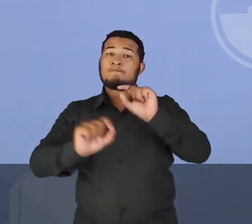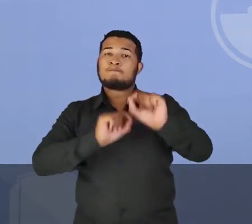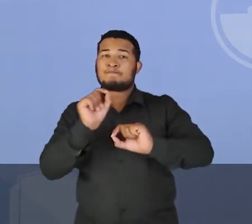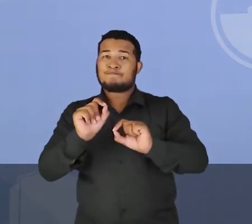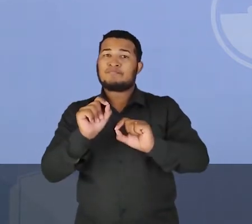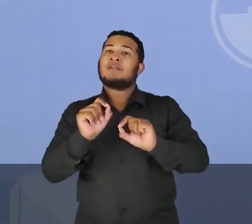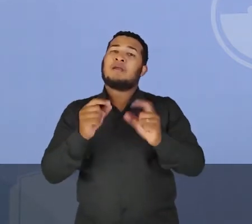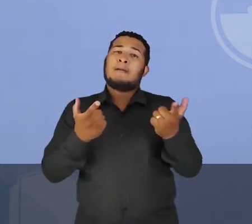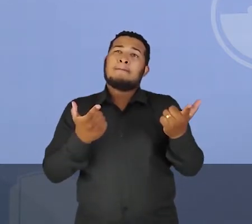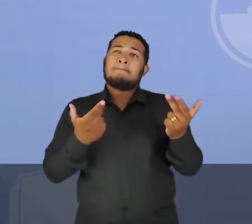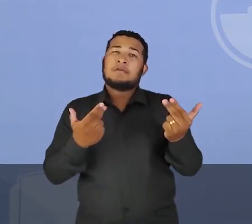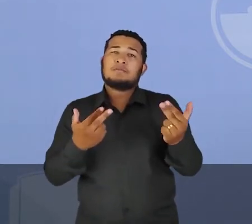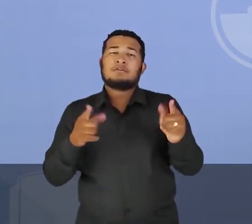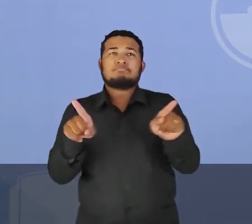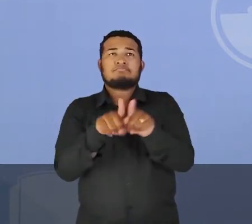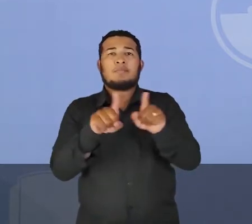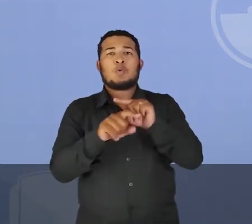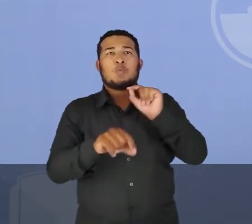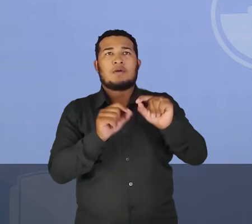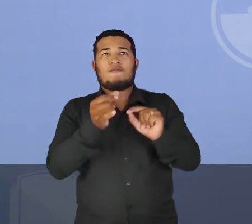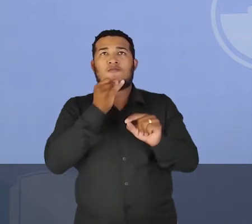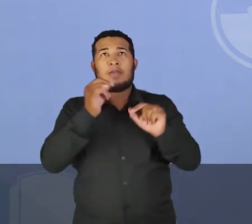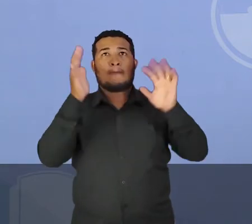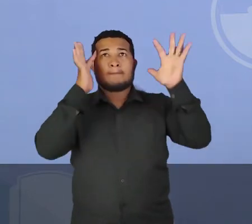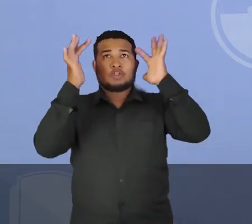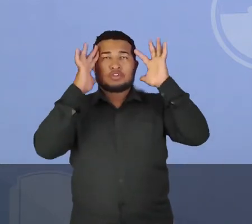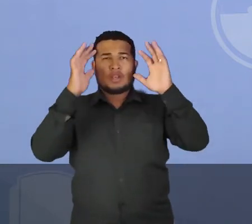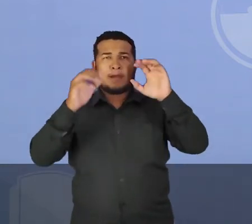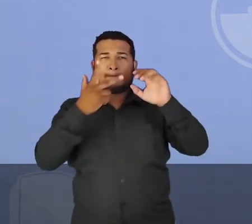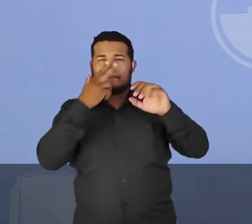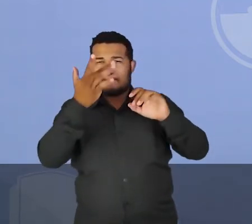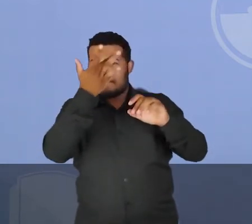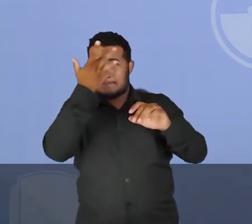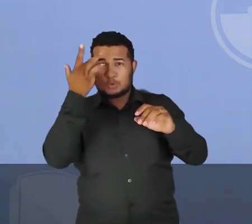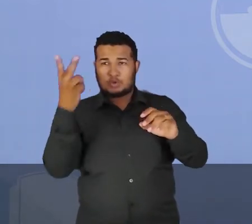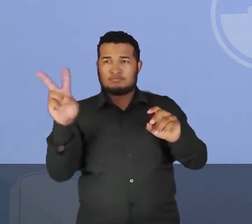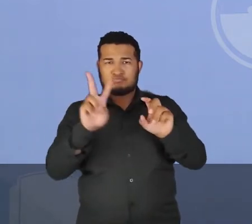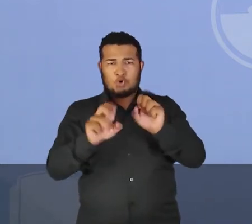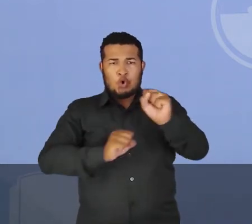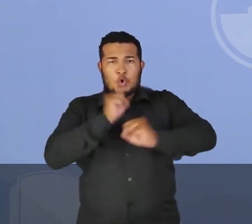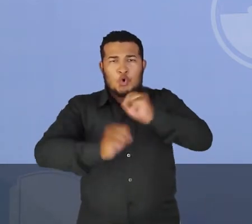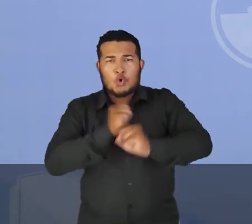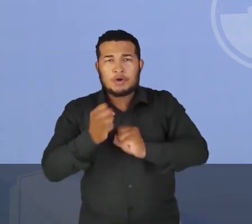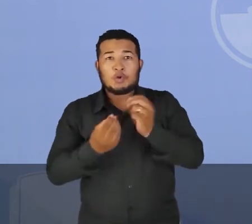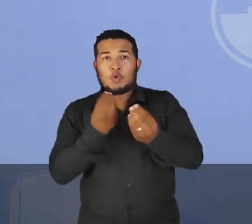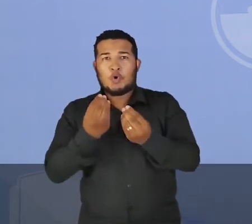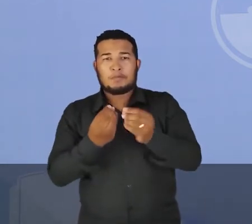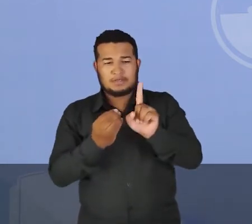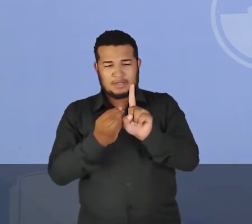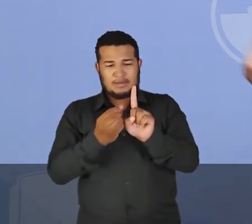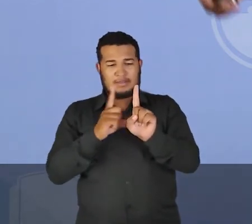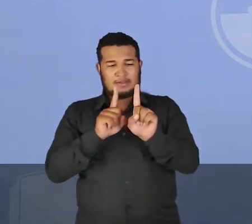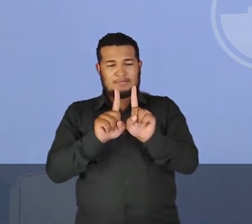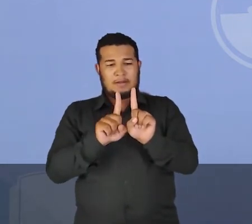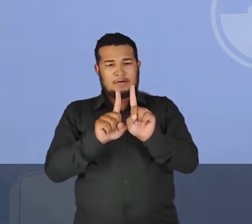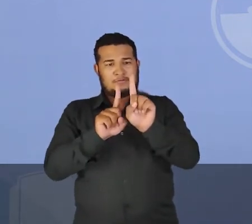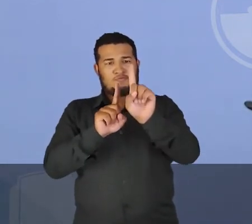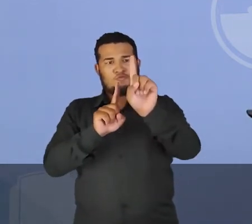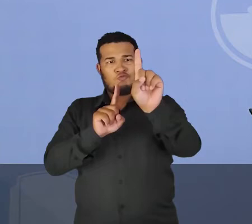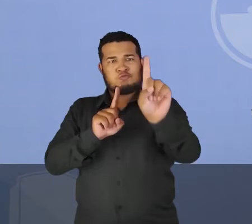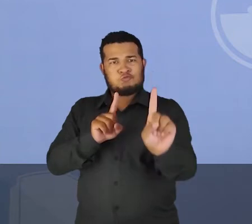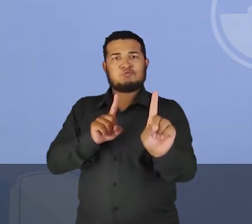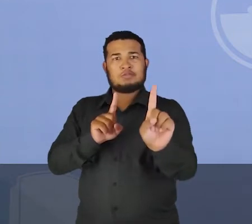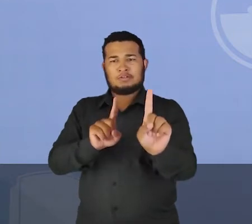a mesma coisa que eu imaginar uma corrida entre 2 pessoas, só que uma está começando